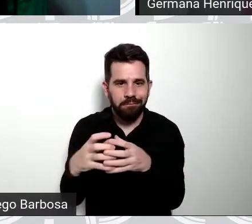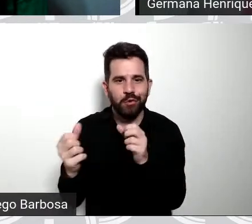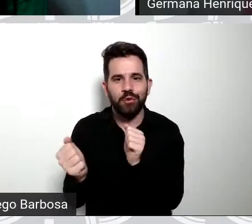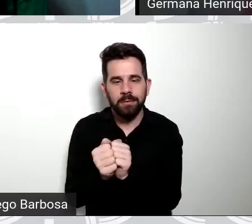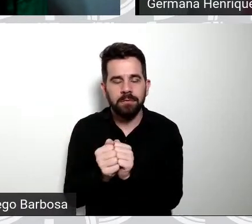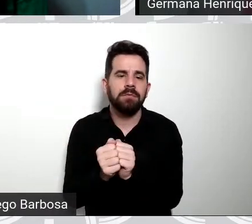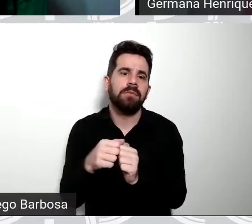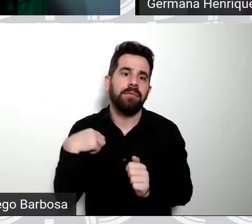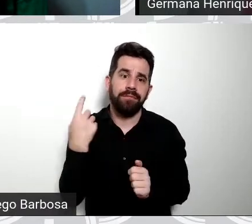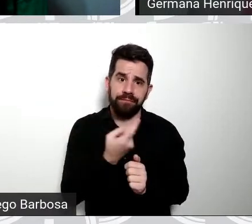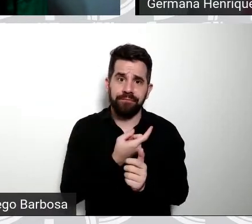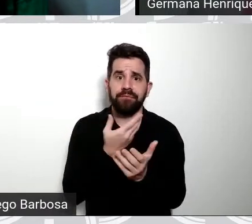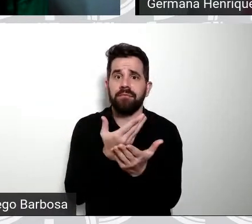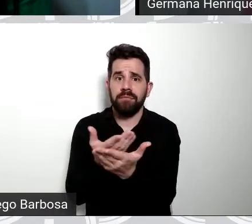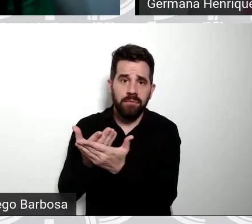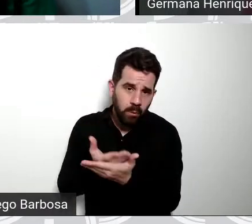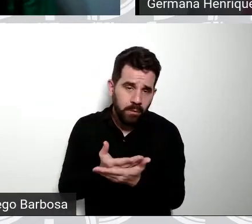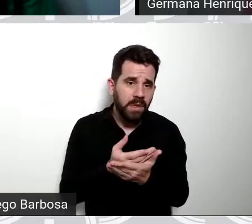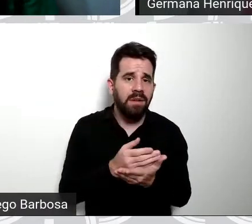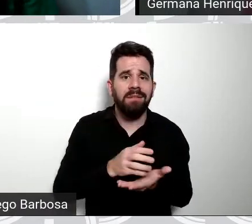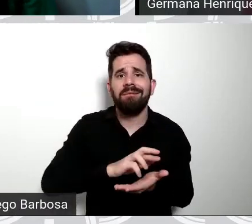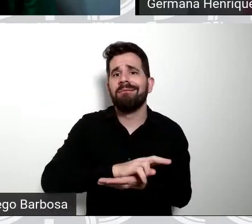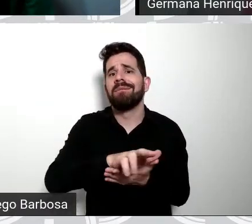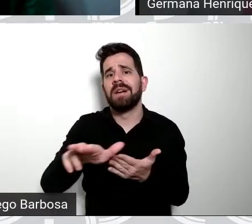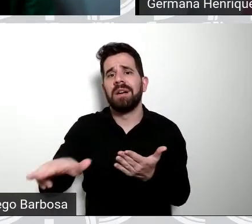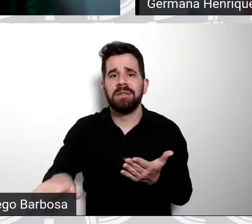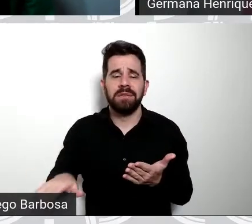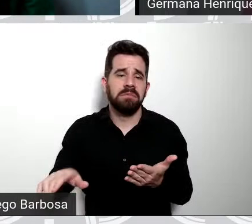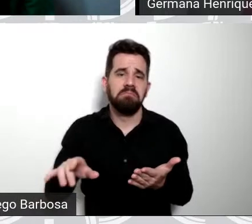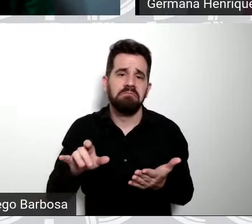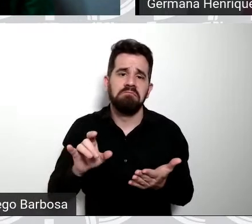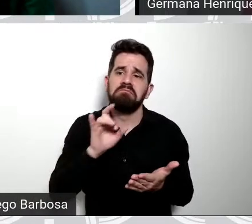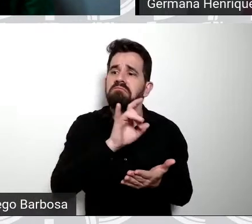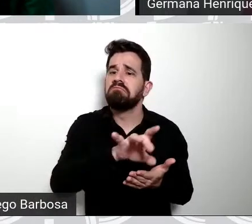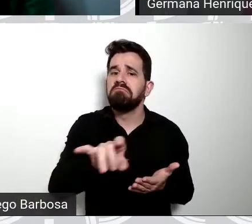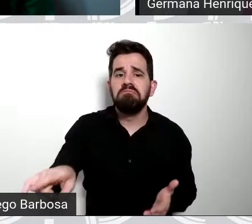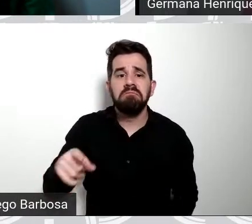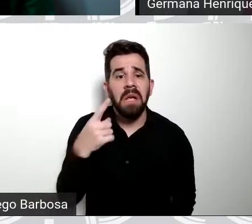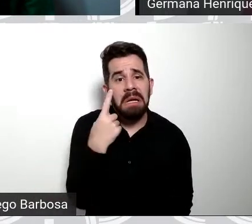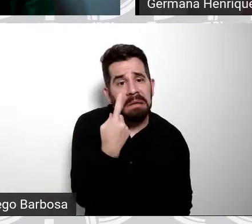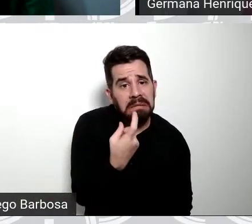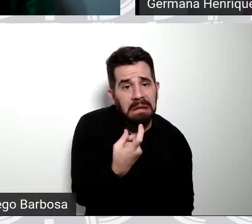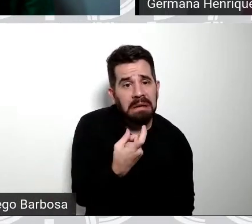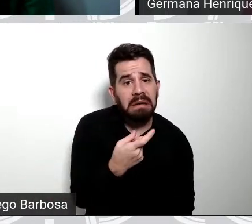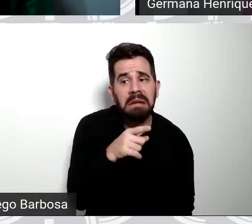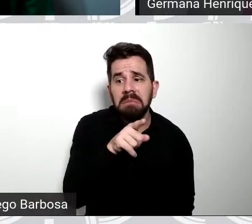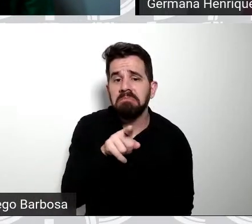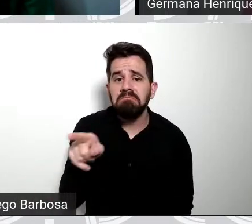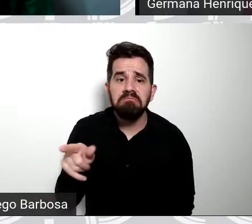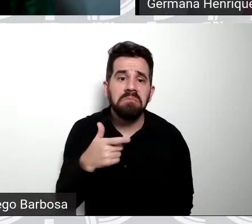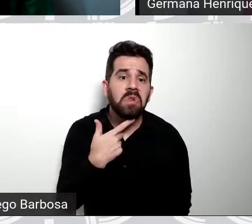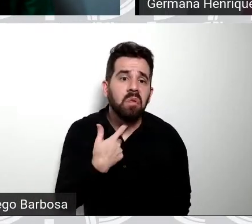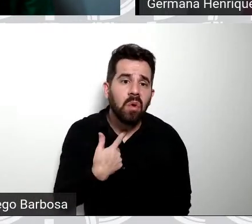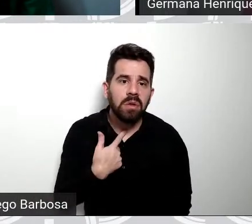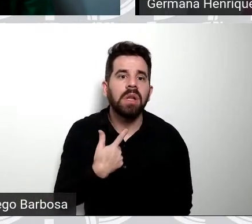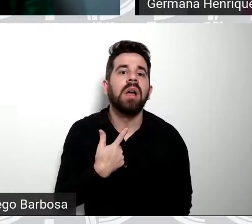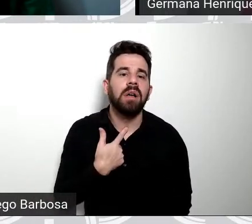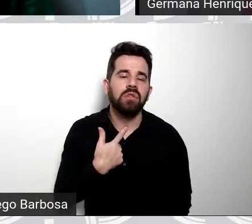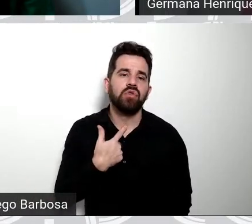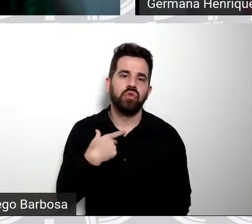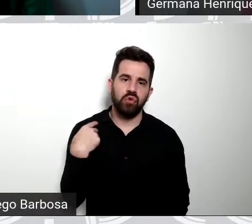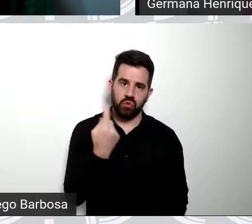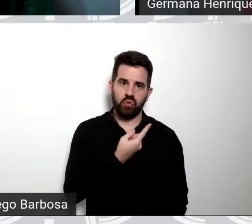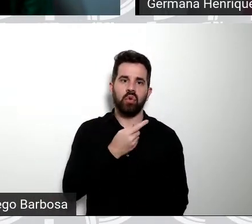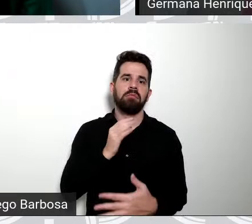escritores segundo os interesses das nossas estudantes e dos nossos estudantes. Nós abordávamos e